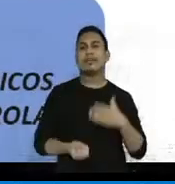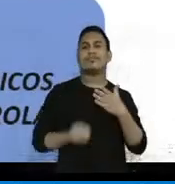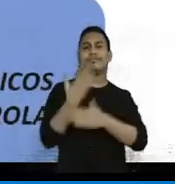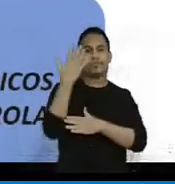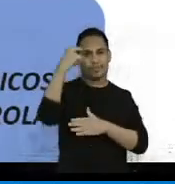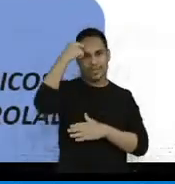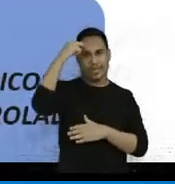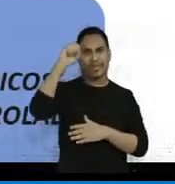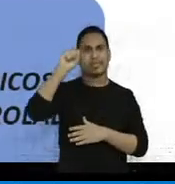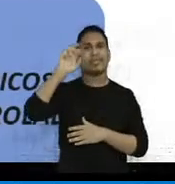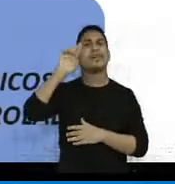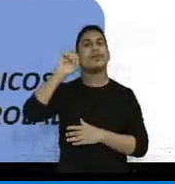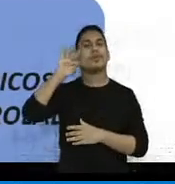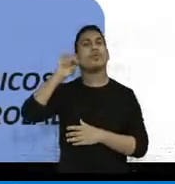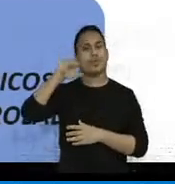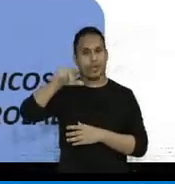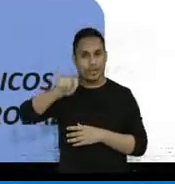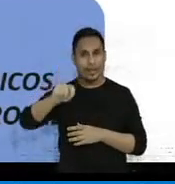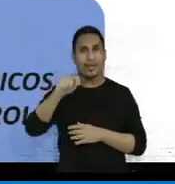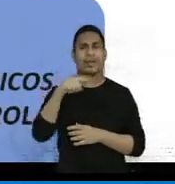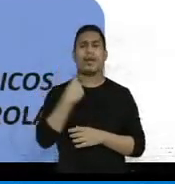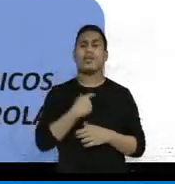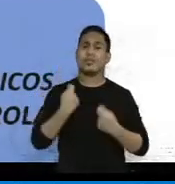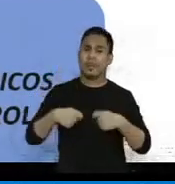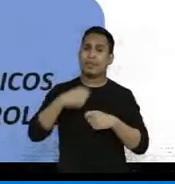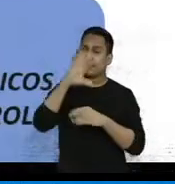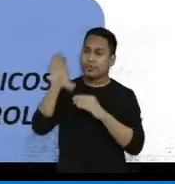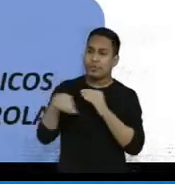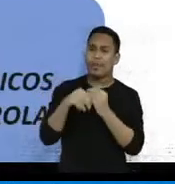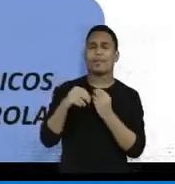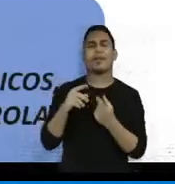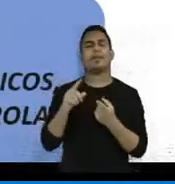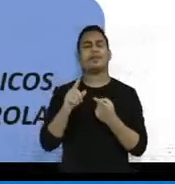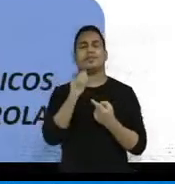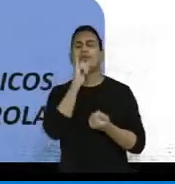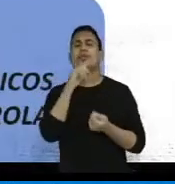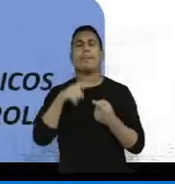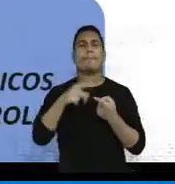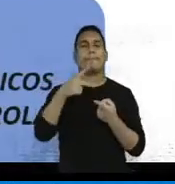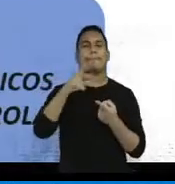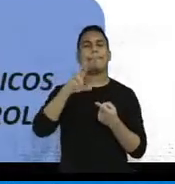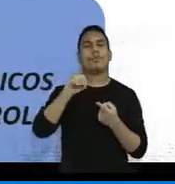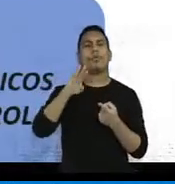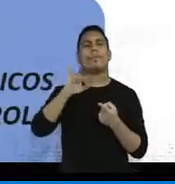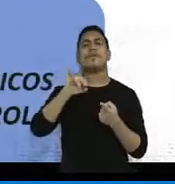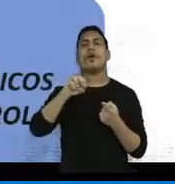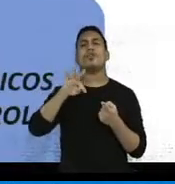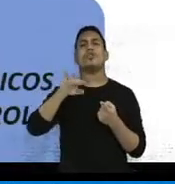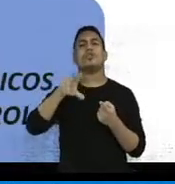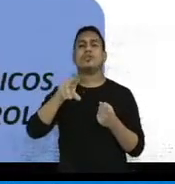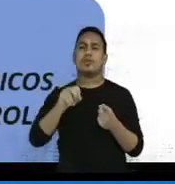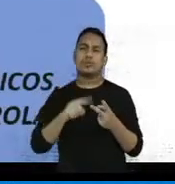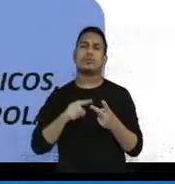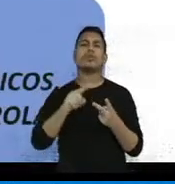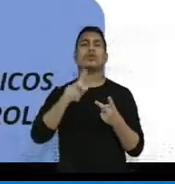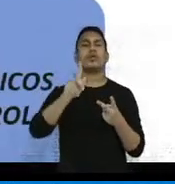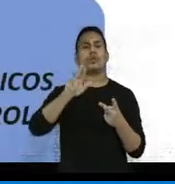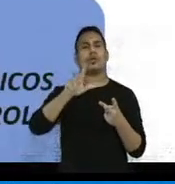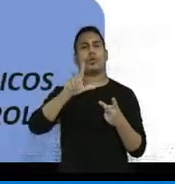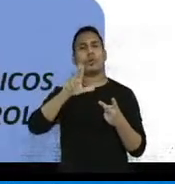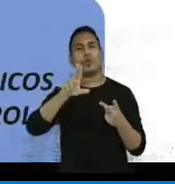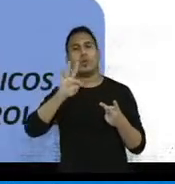com probióticos, né, com glutamina, que são substâncias que vão tratar o intestino, e quando o intestino